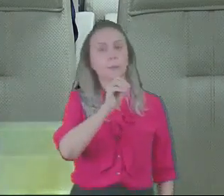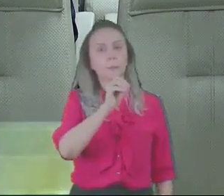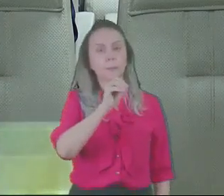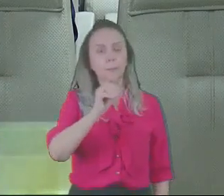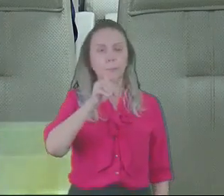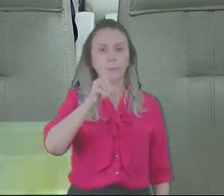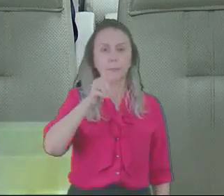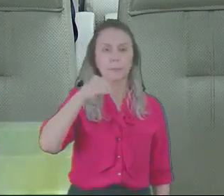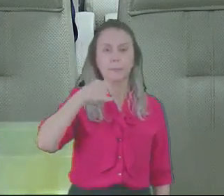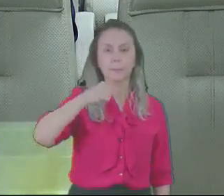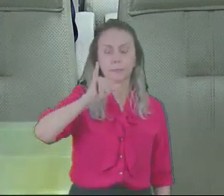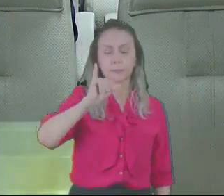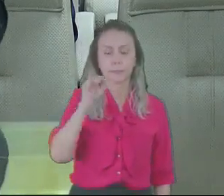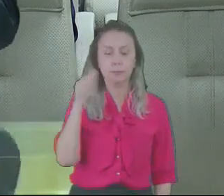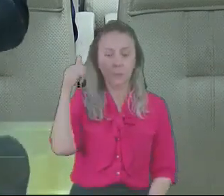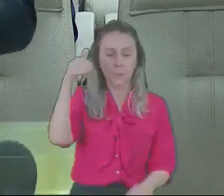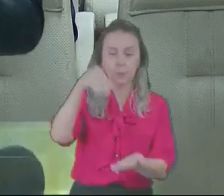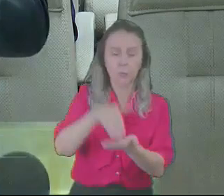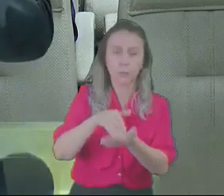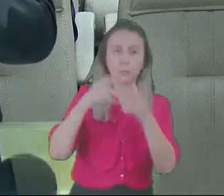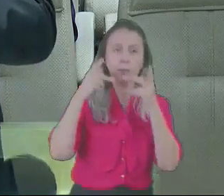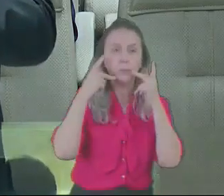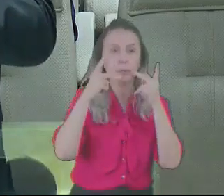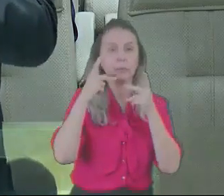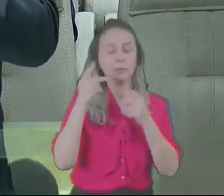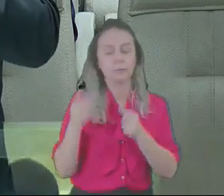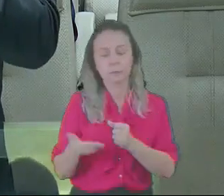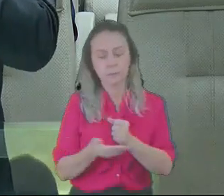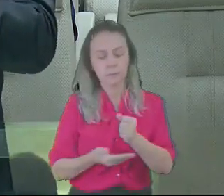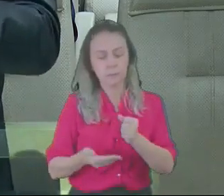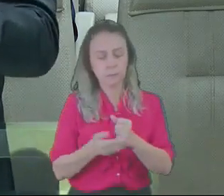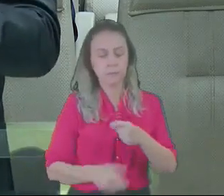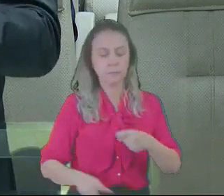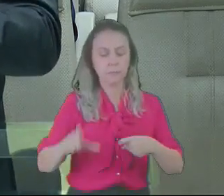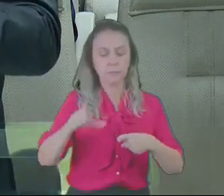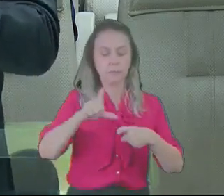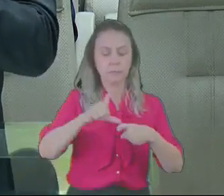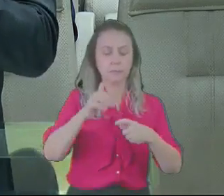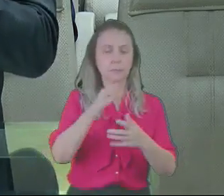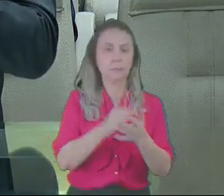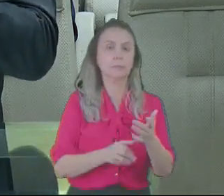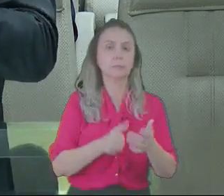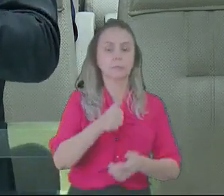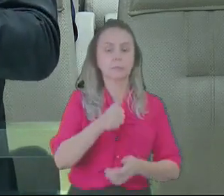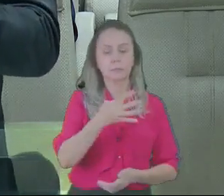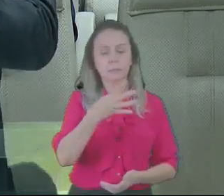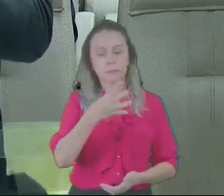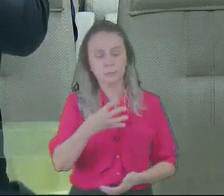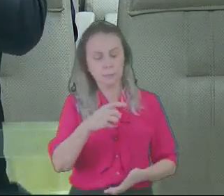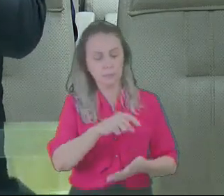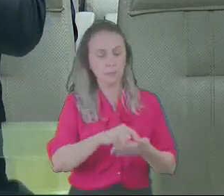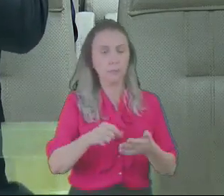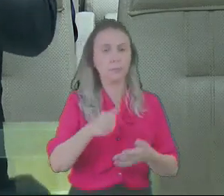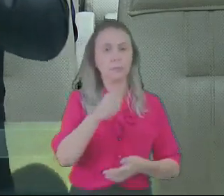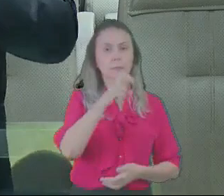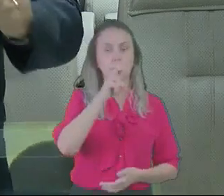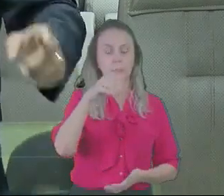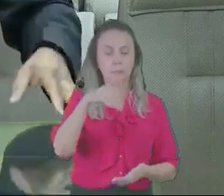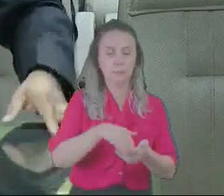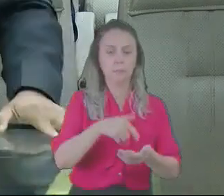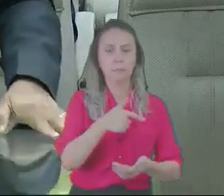sermão baseado em Lucas Capítulo 14 Versículo 15 a